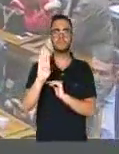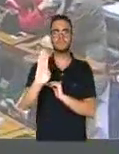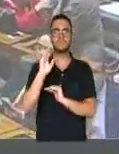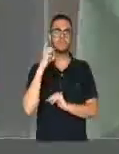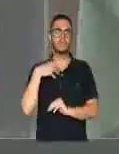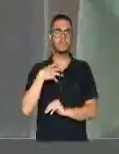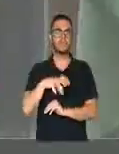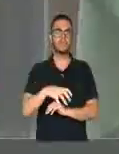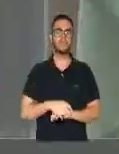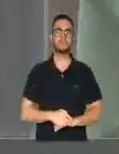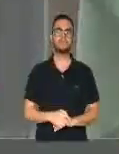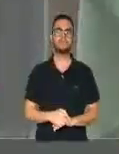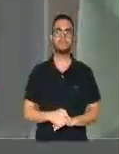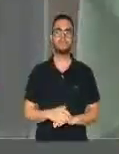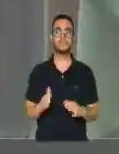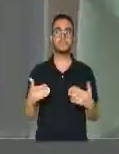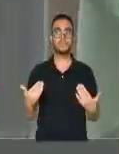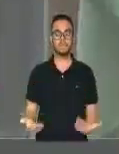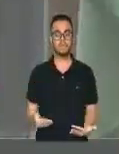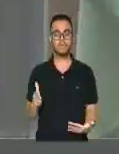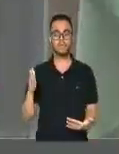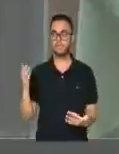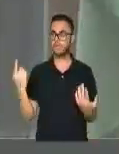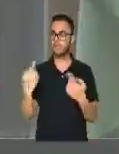Dilma, contra ela,